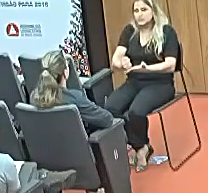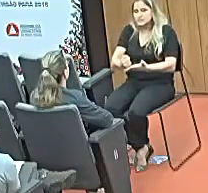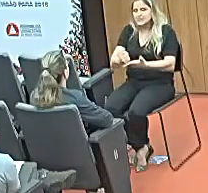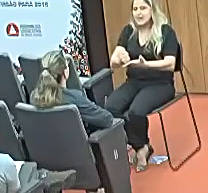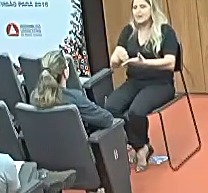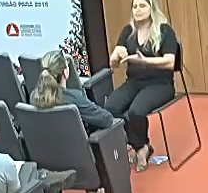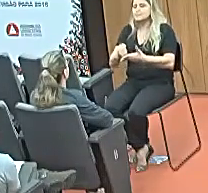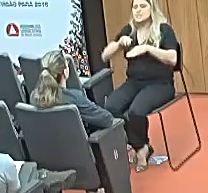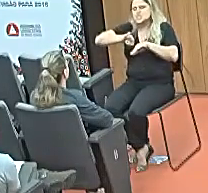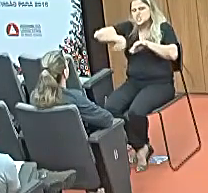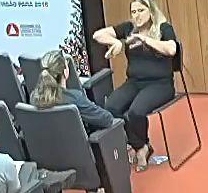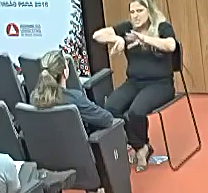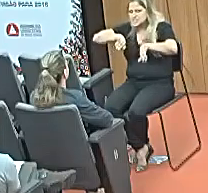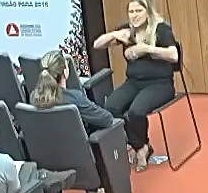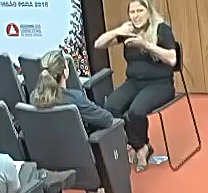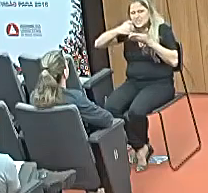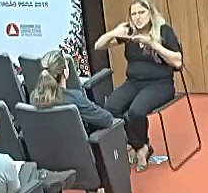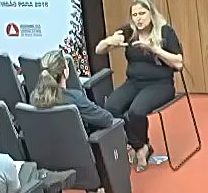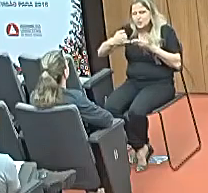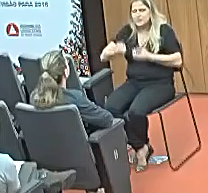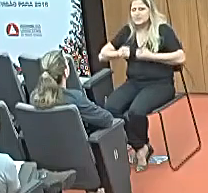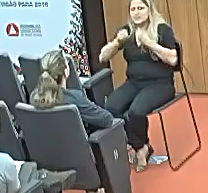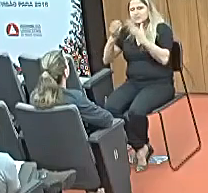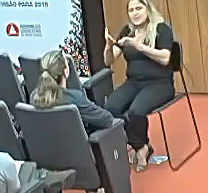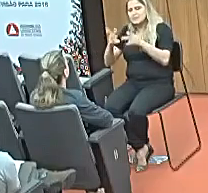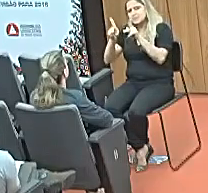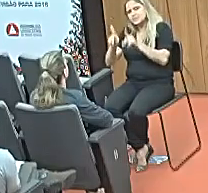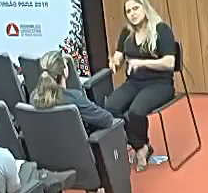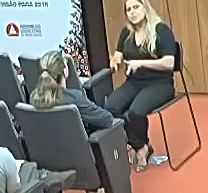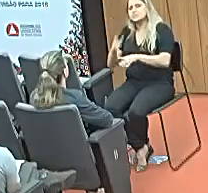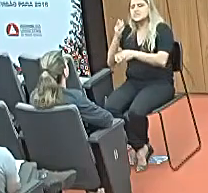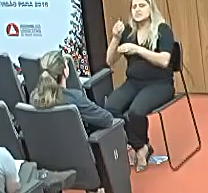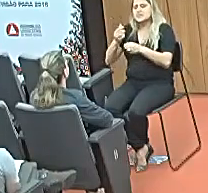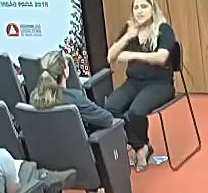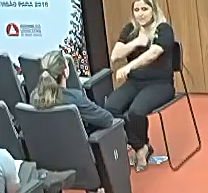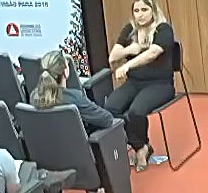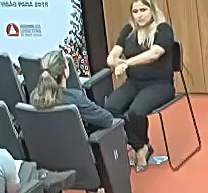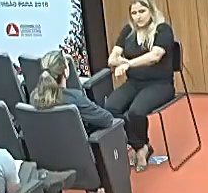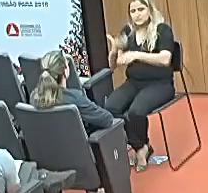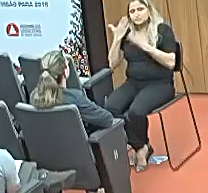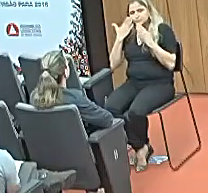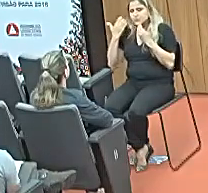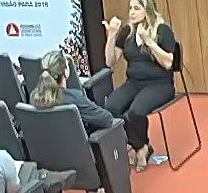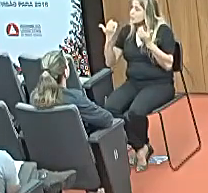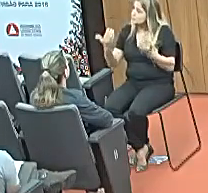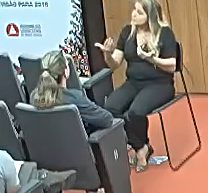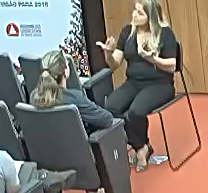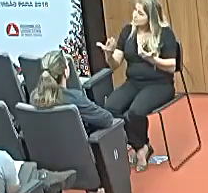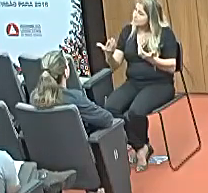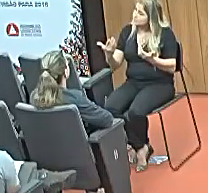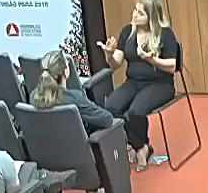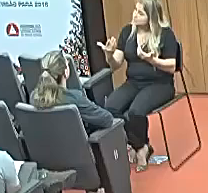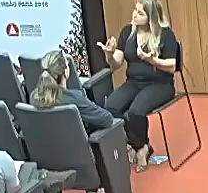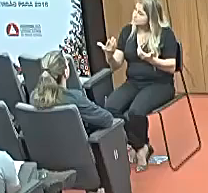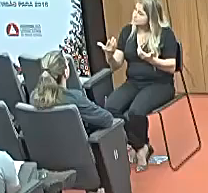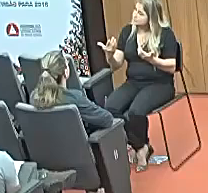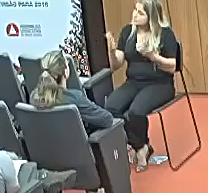tirar do campo pessoas capacitadas que lá estão largadas neto obrigado agora nós temos esse campeonato